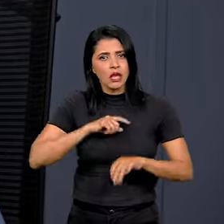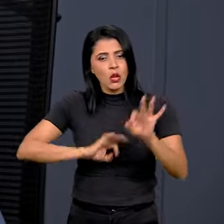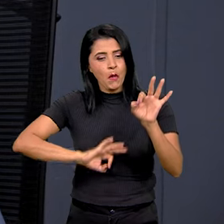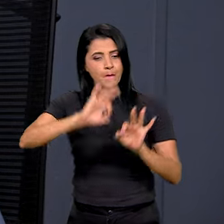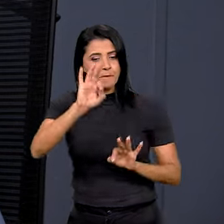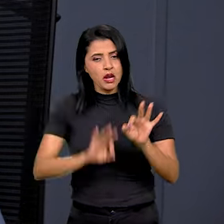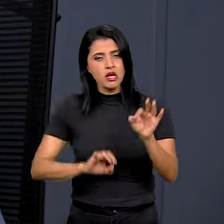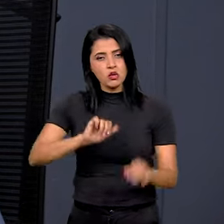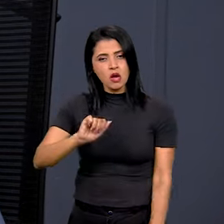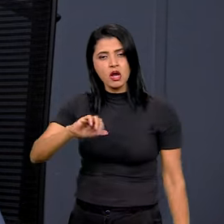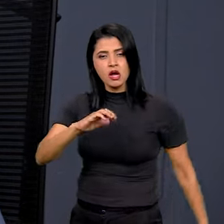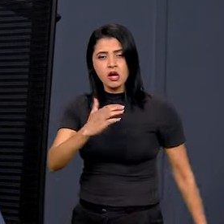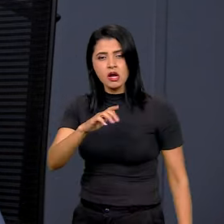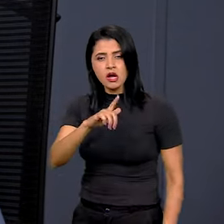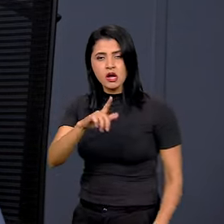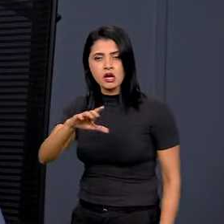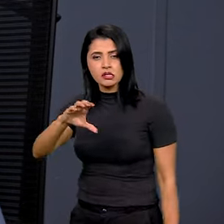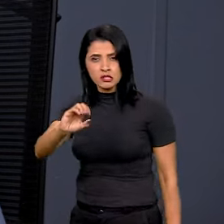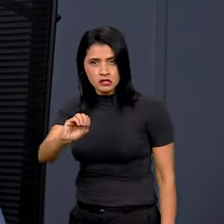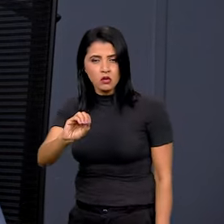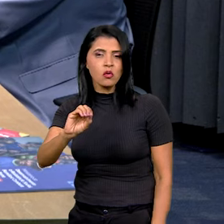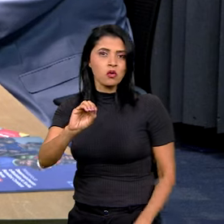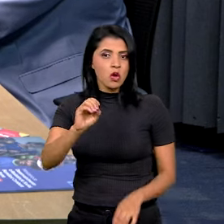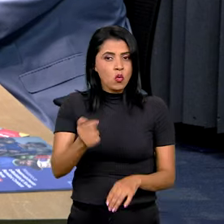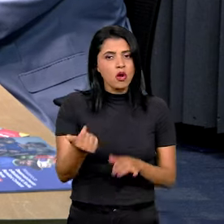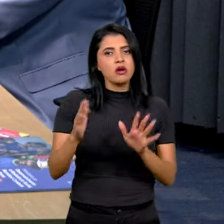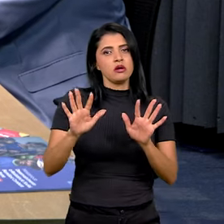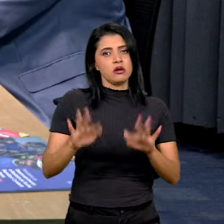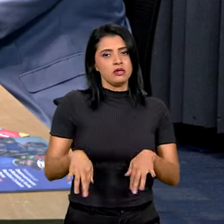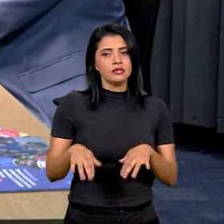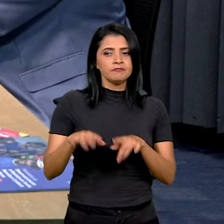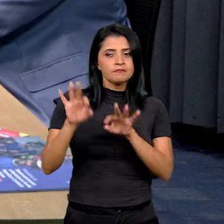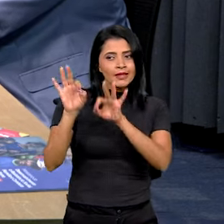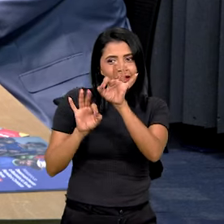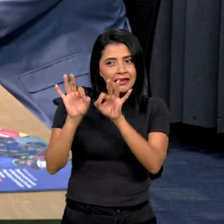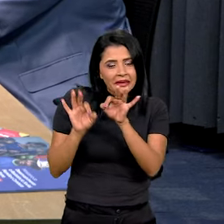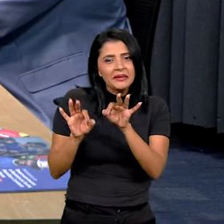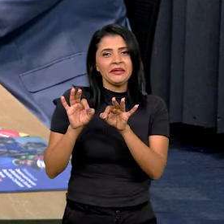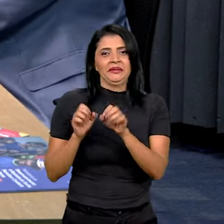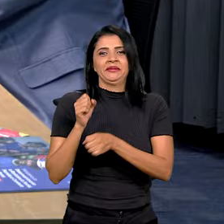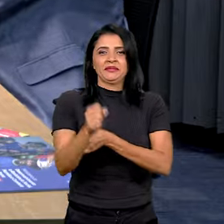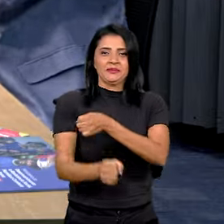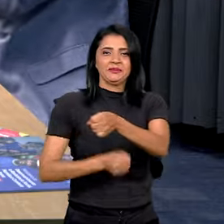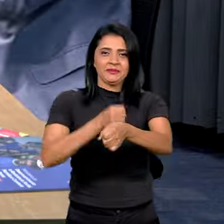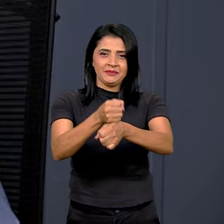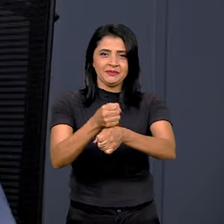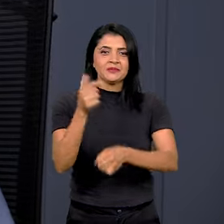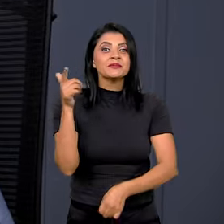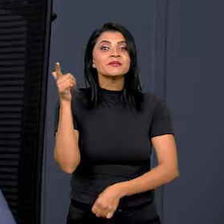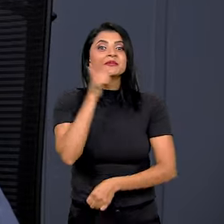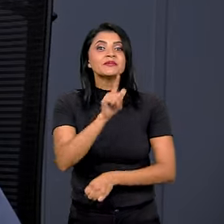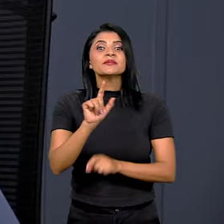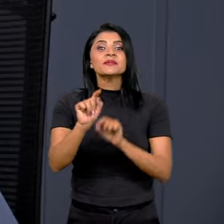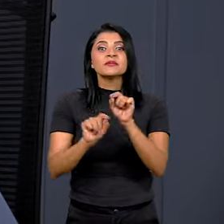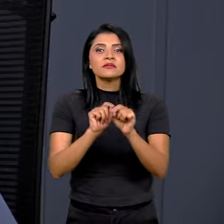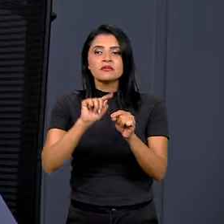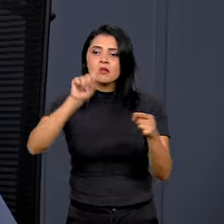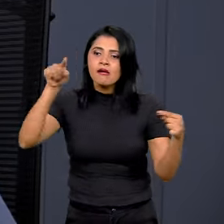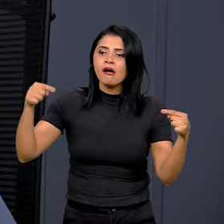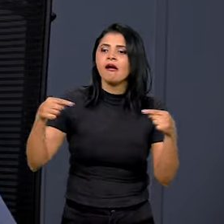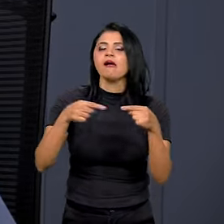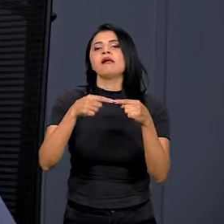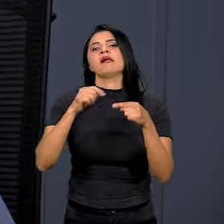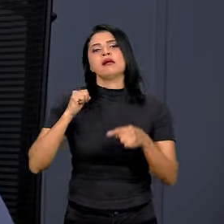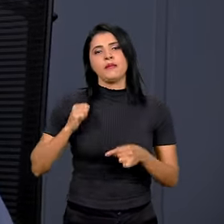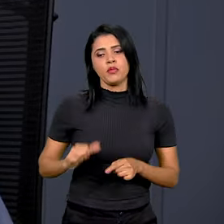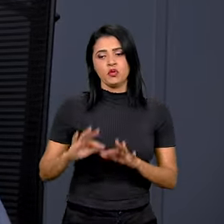tem no nosso plano de ação a gente tá terminando né as as afinando aí os instrumentos para que no ano que vem a gente consiga fazer uma